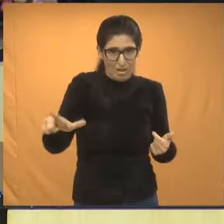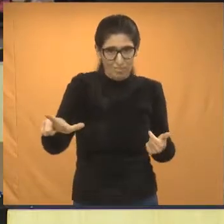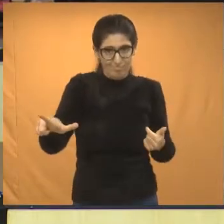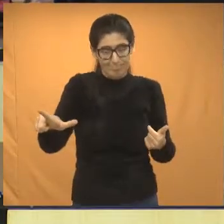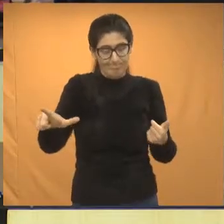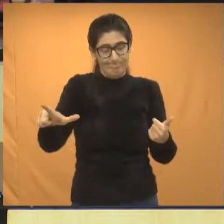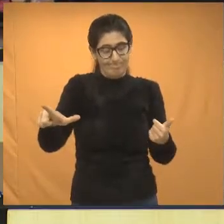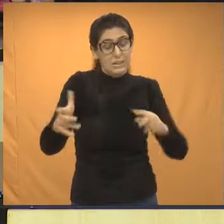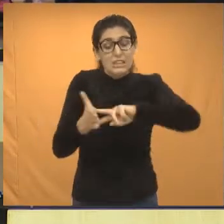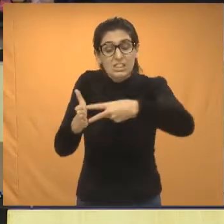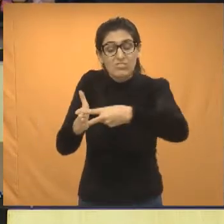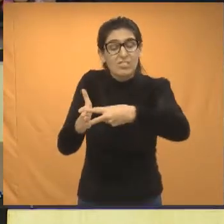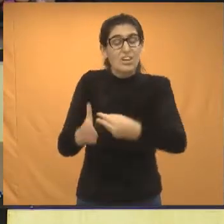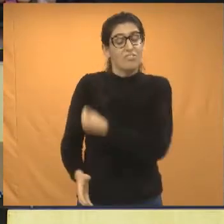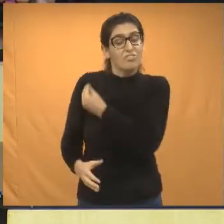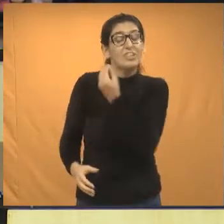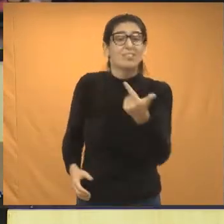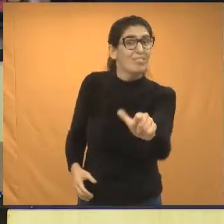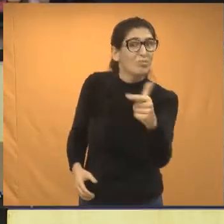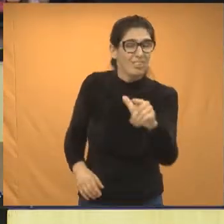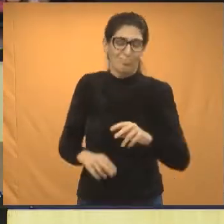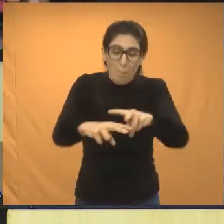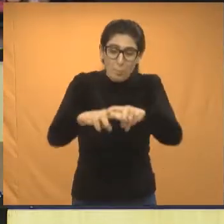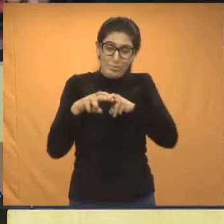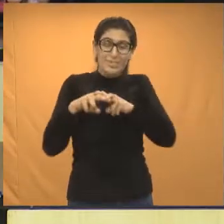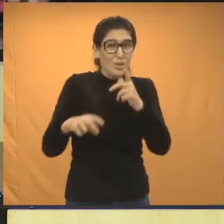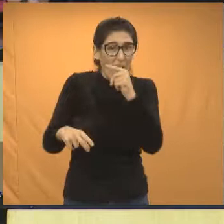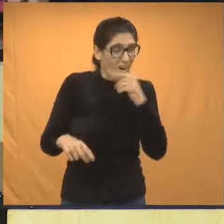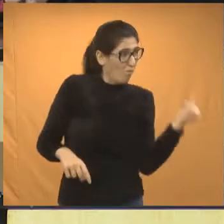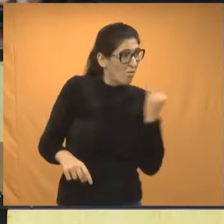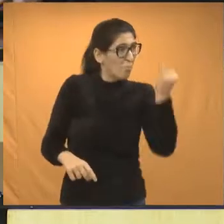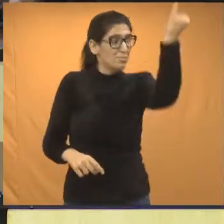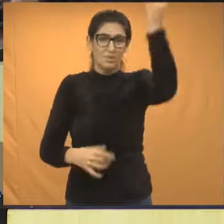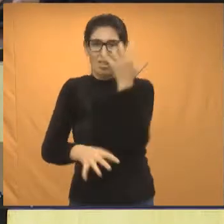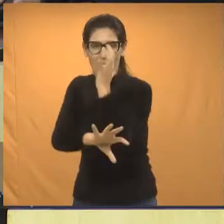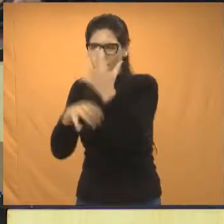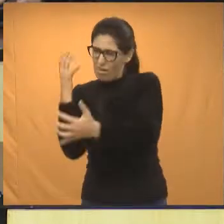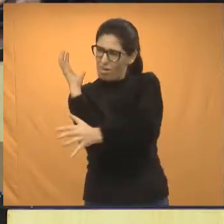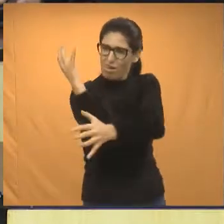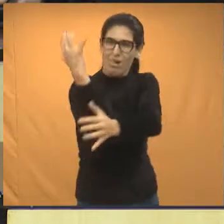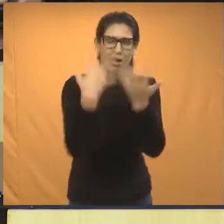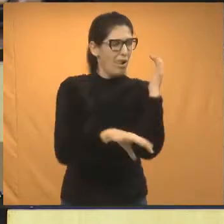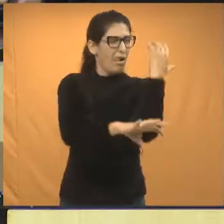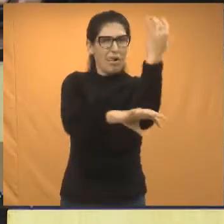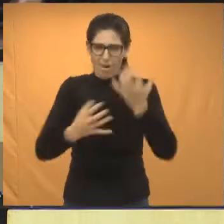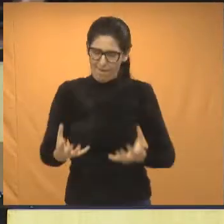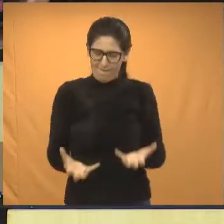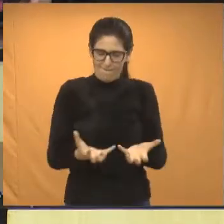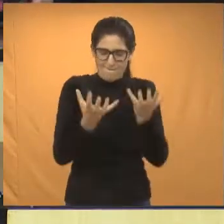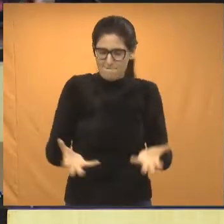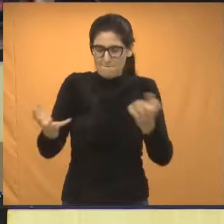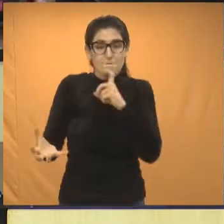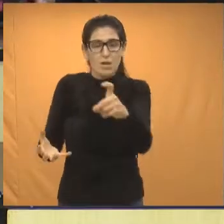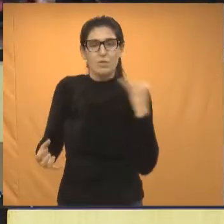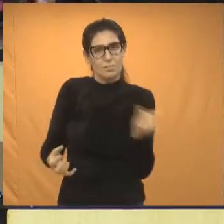paralelo junto com a sustentabilidade. E esse que é o meu medo também nesse quinto, né? Inciso quinto que foi falado,